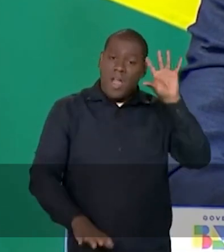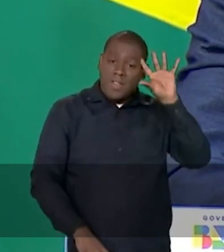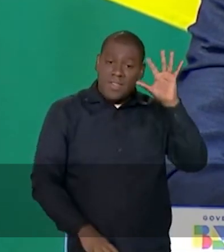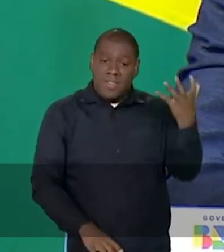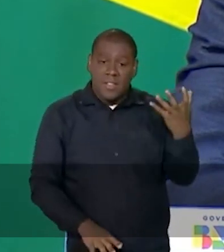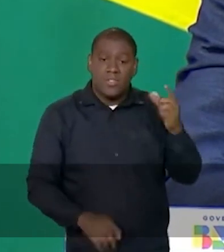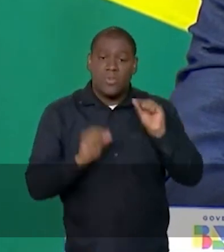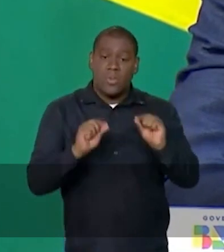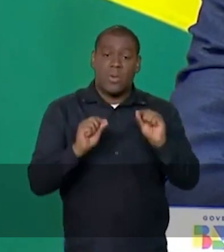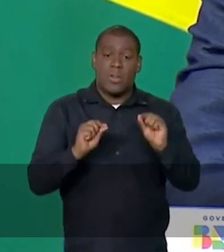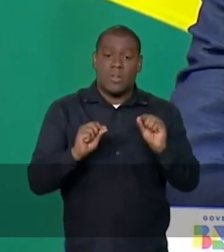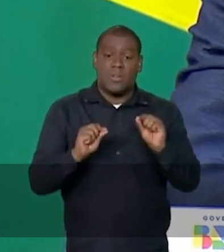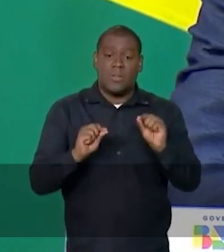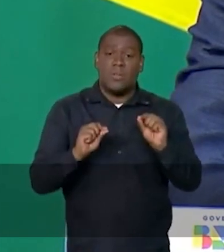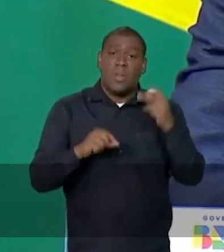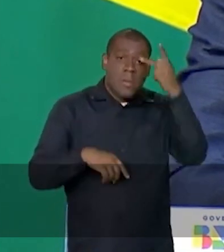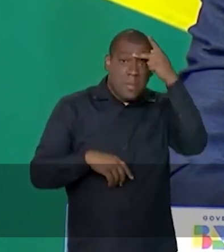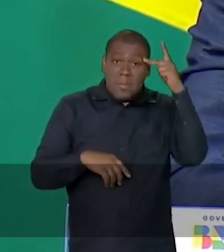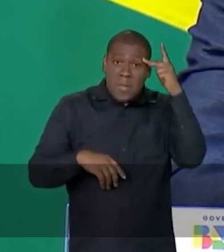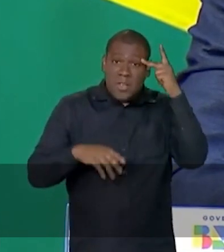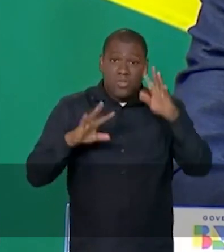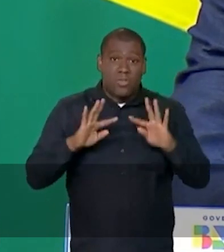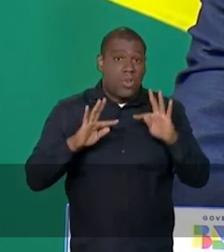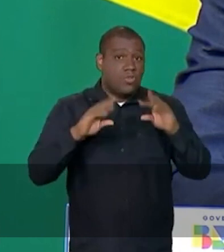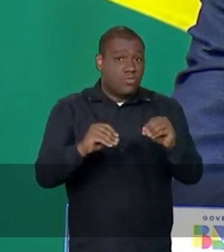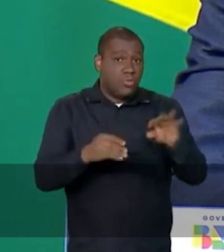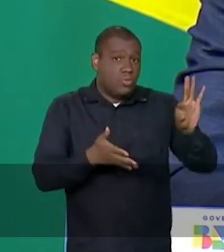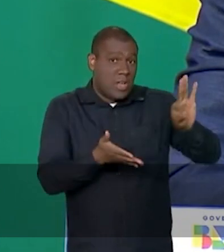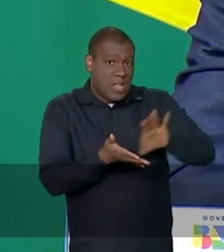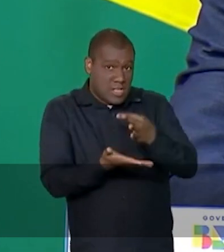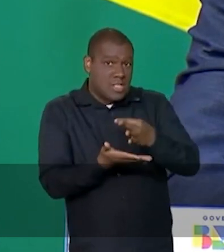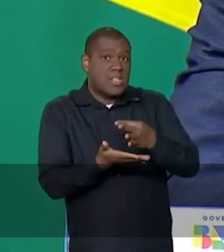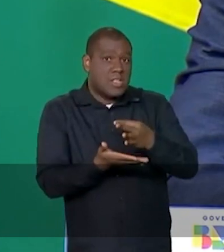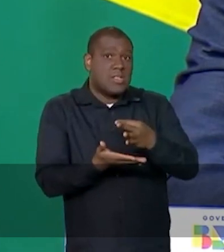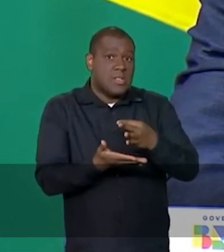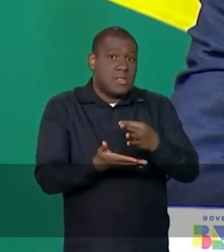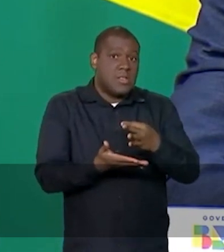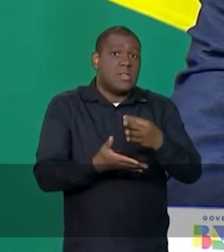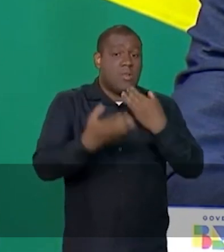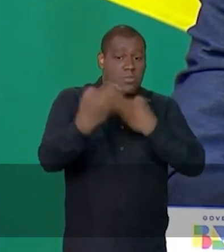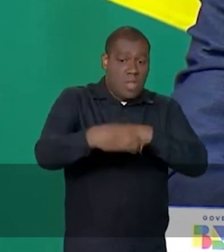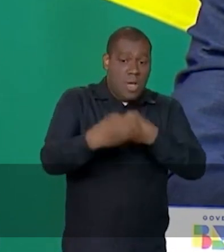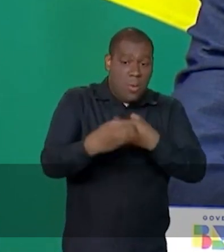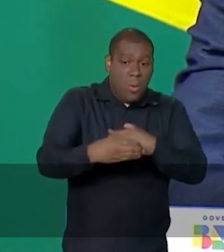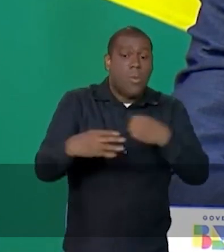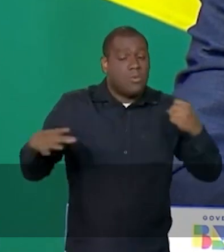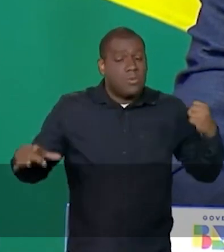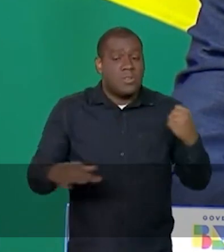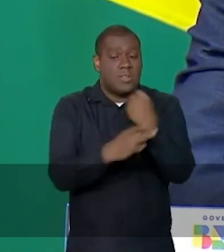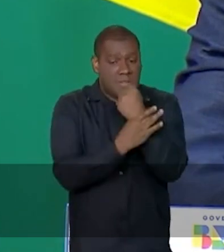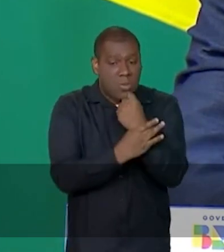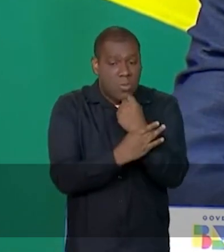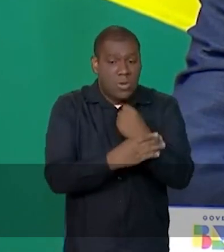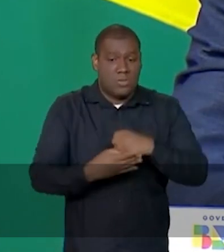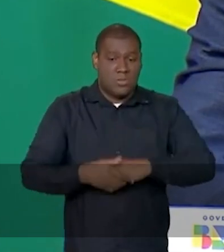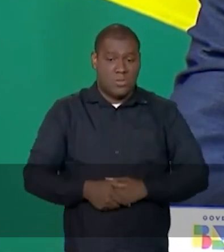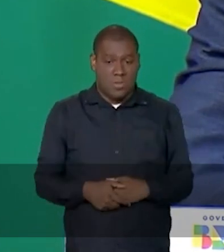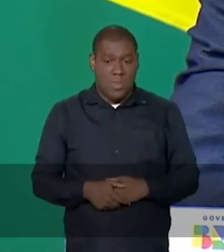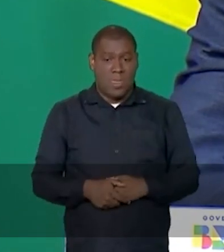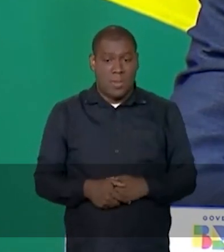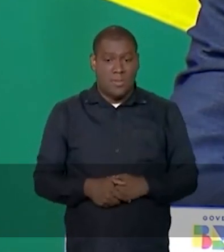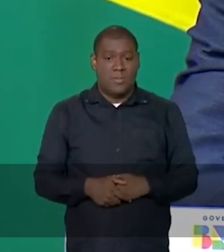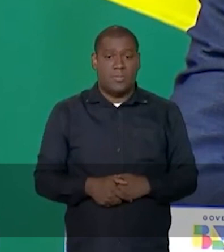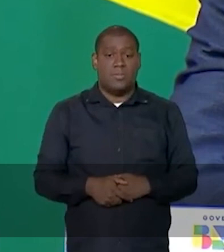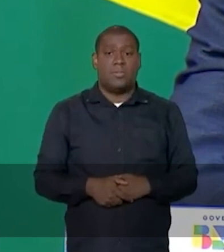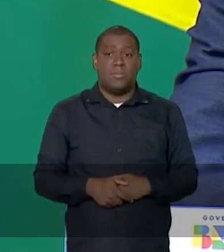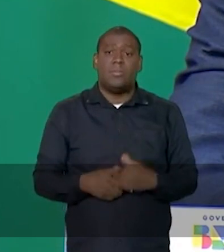solução mais segura para todos os candidatos, claro que para quem está envolvido numa tragédia, não há dúvida quanto a isso, mas a gente queria reforçar que essa é a solução mais segura